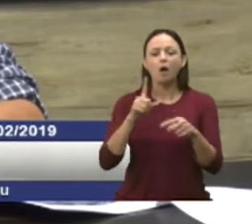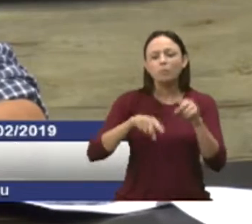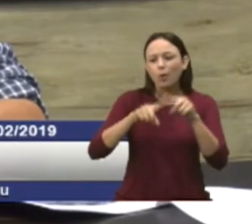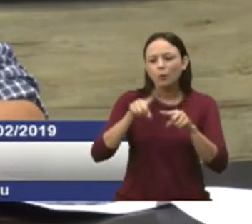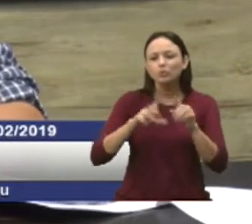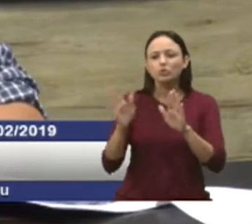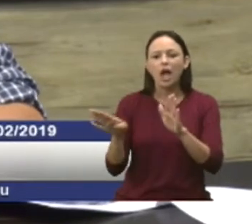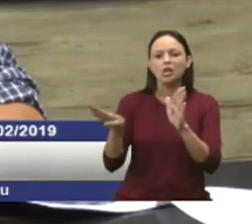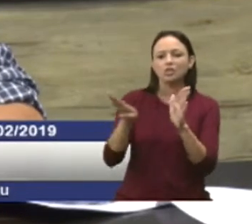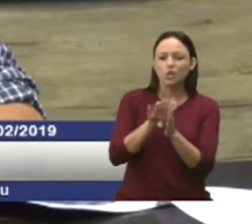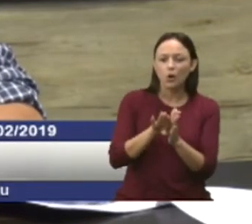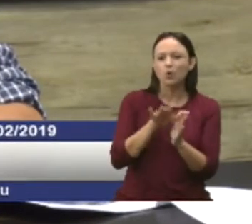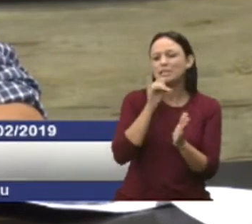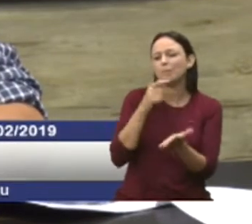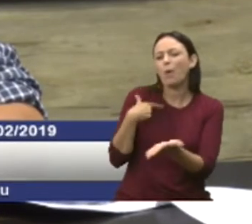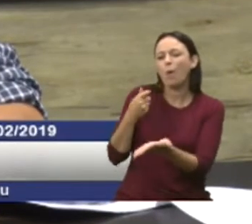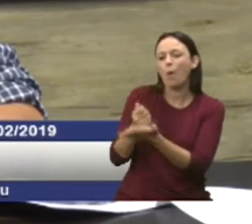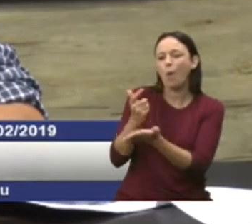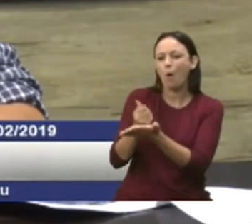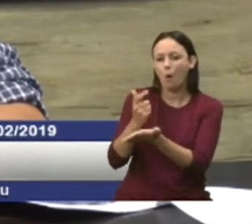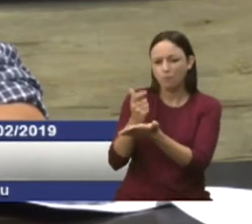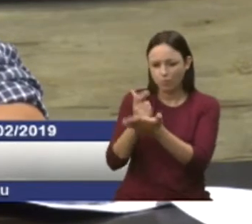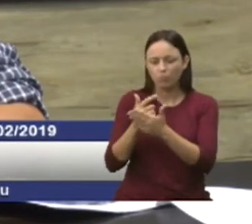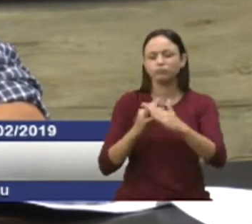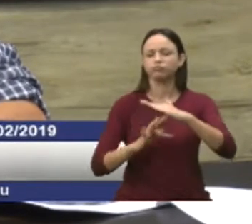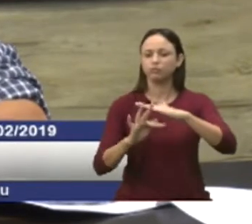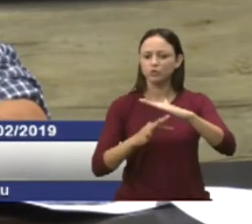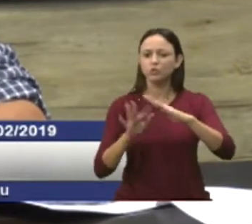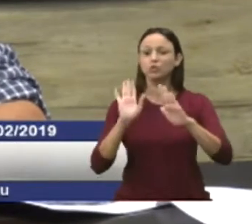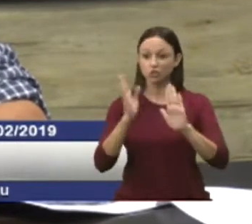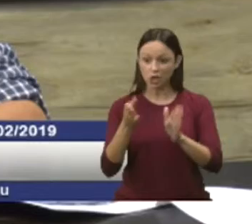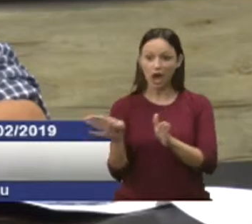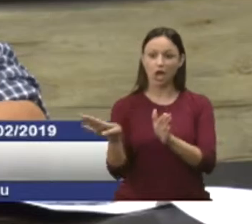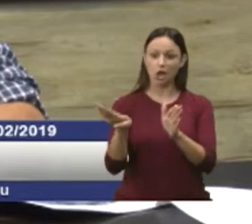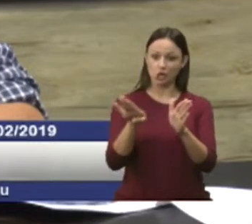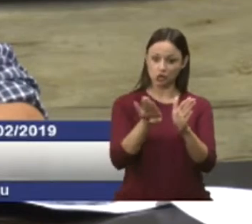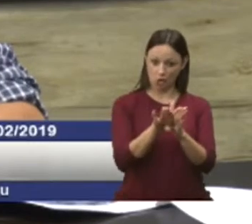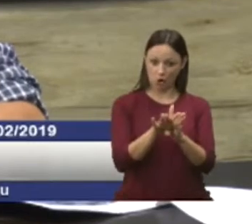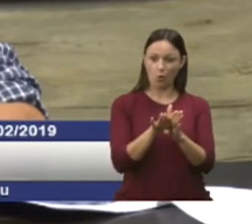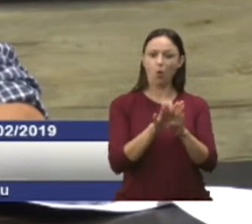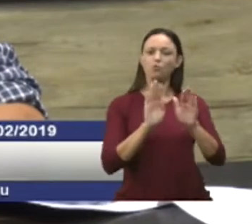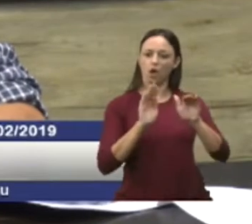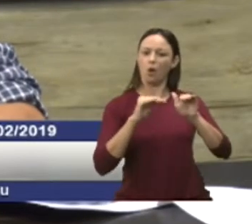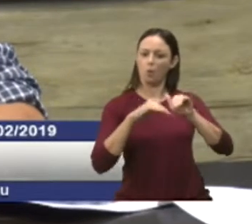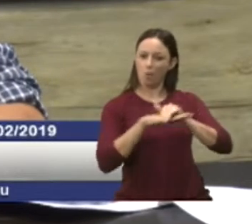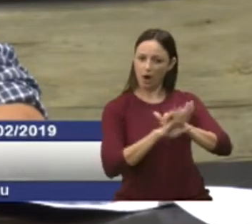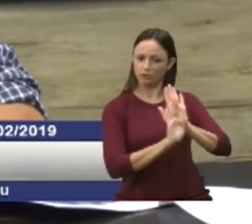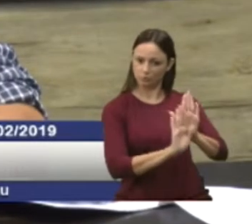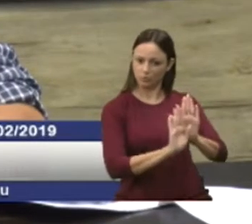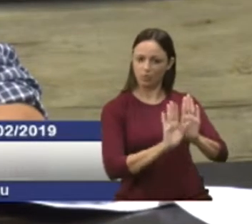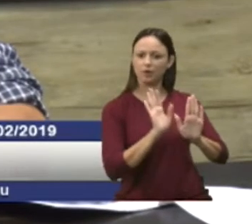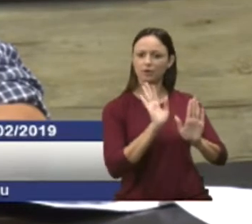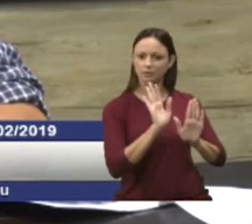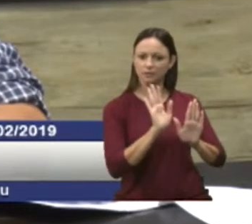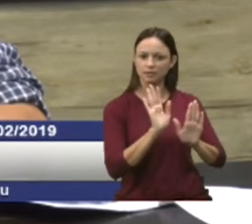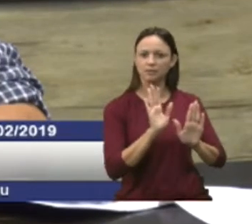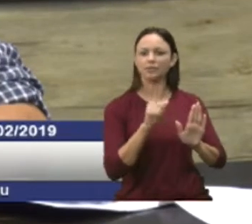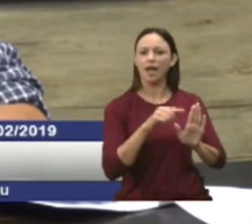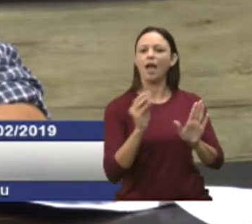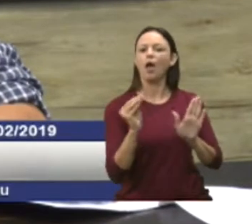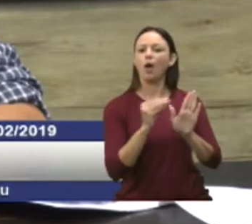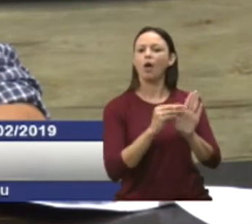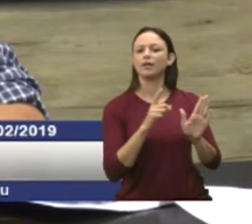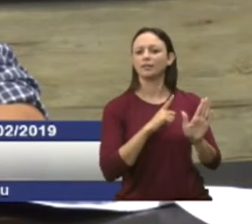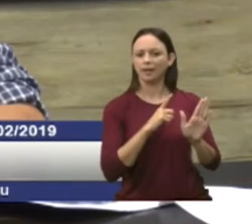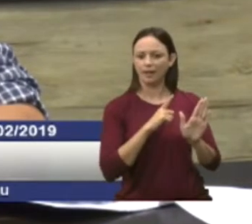por exemplo, numa compra de fornecedores, o produto já está no almoxarifado, então nós liquidamos